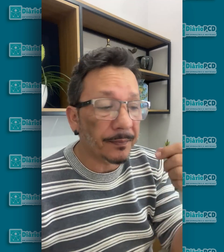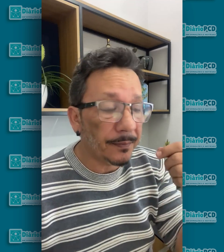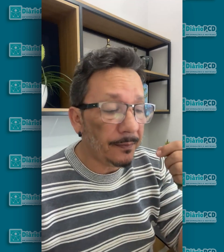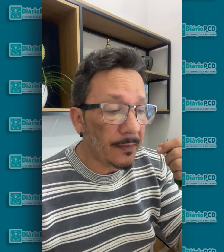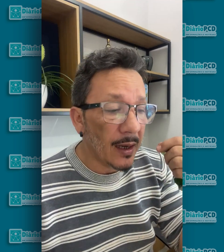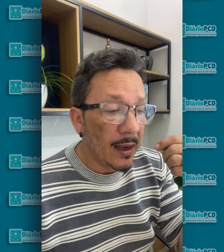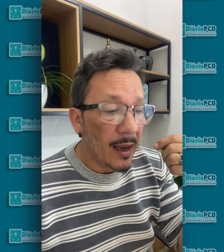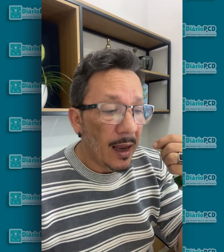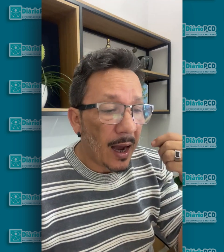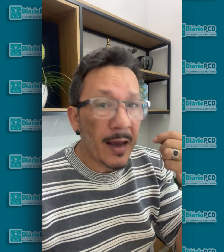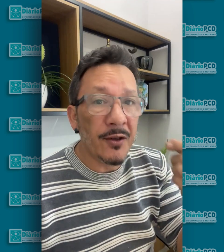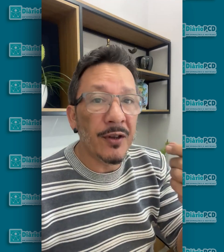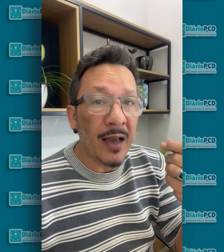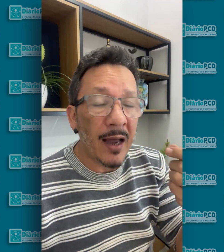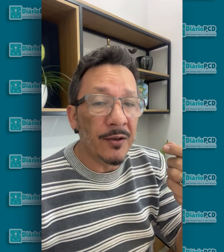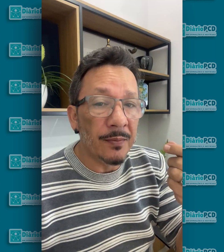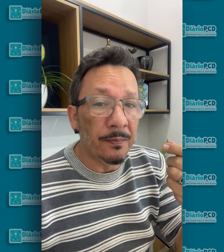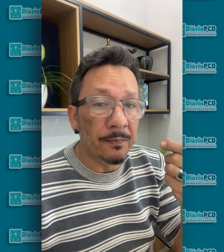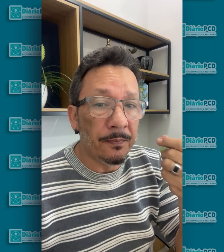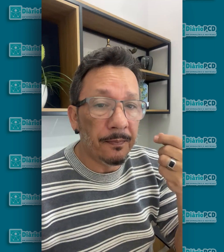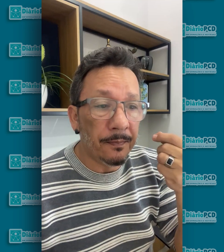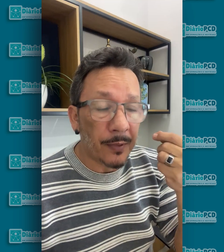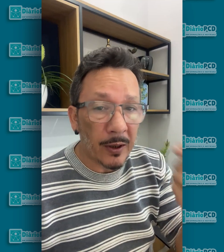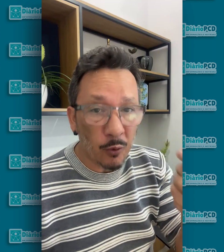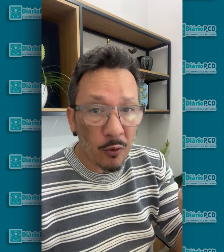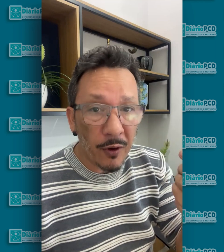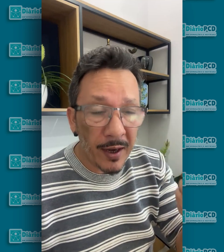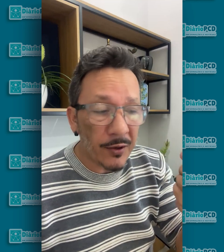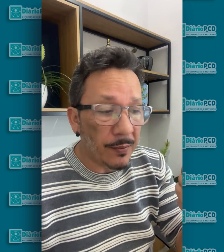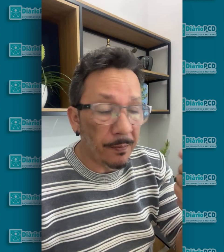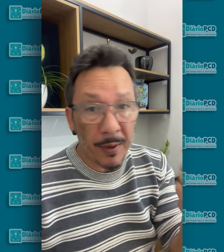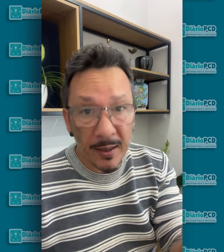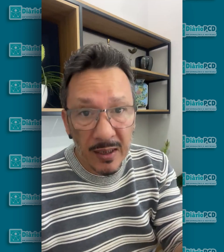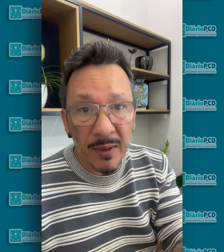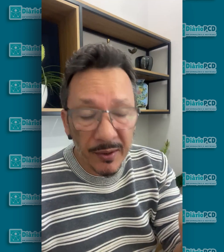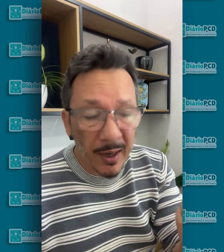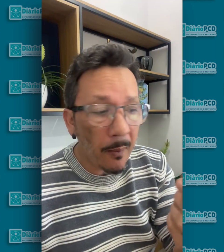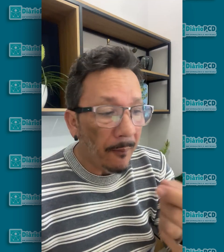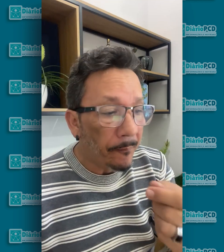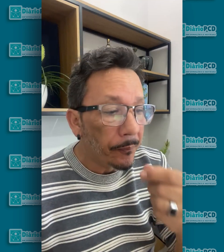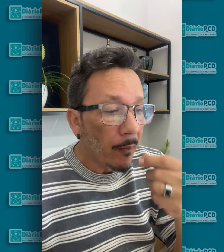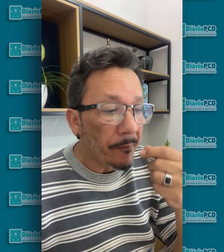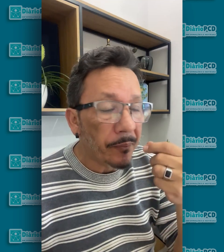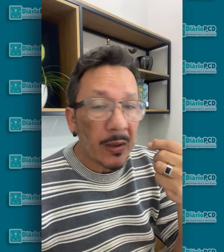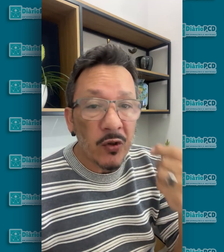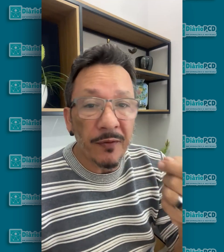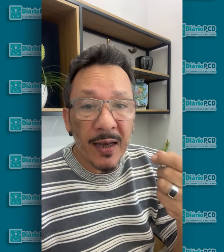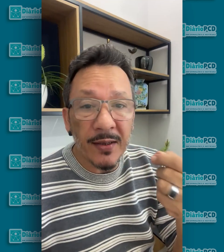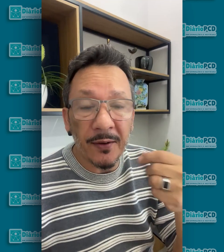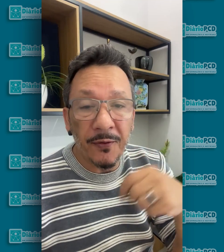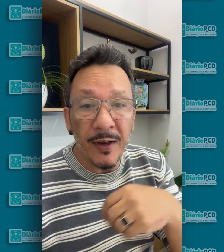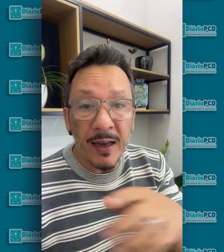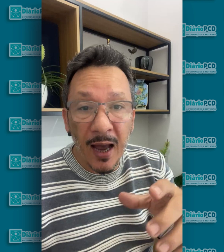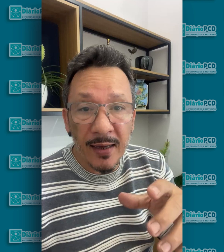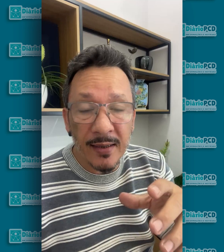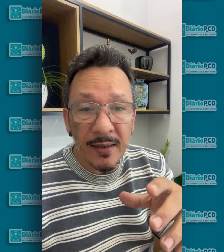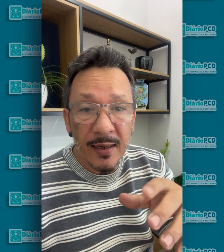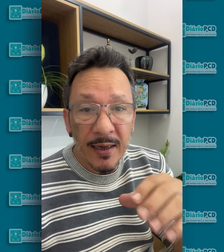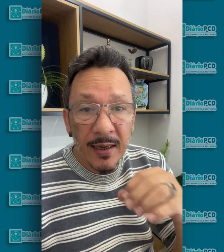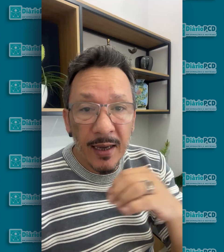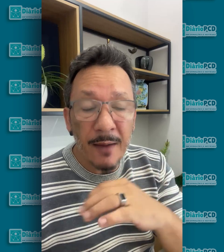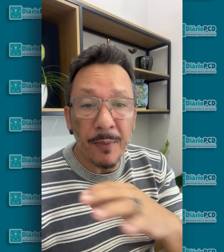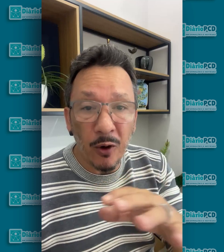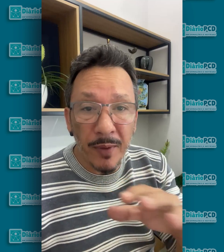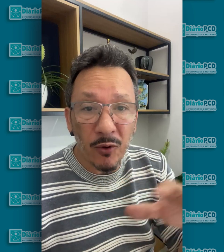que a entidade concorrente, para se habilitar, tivesse